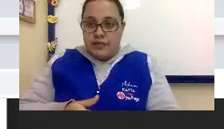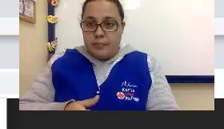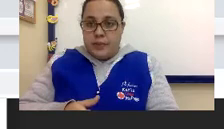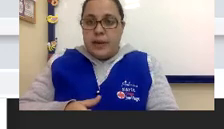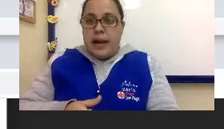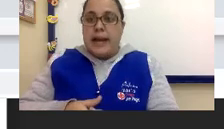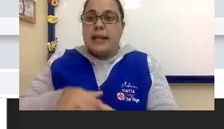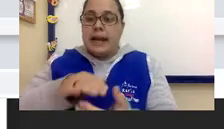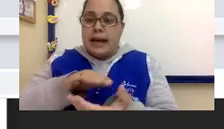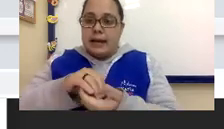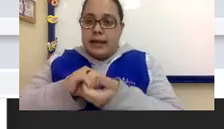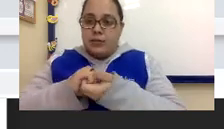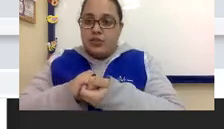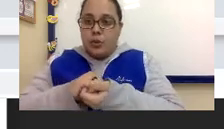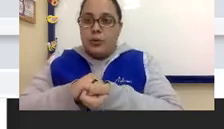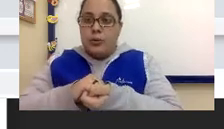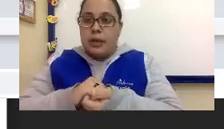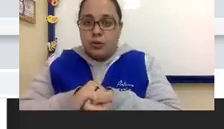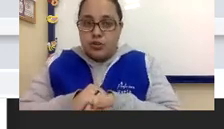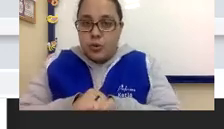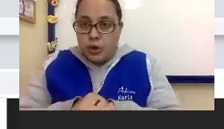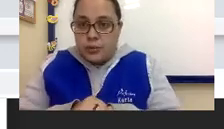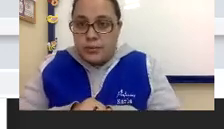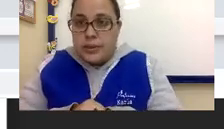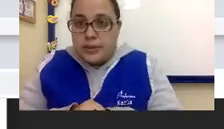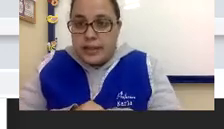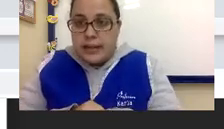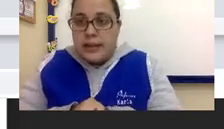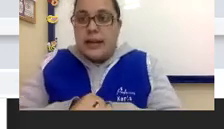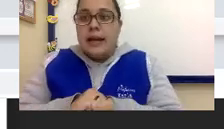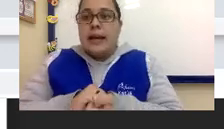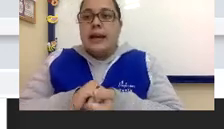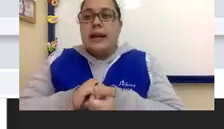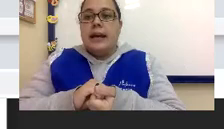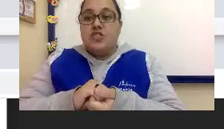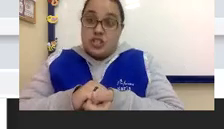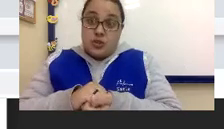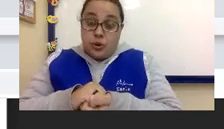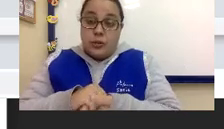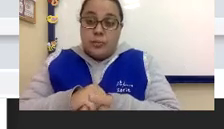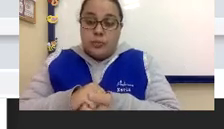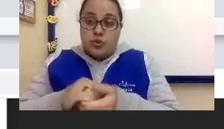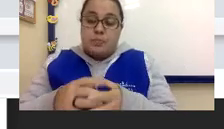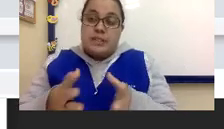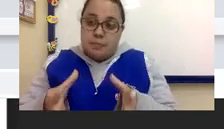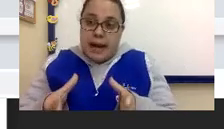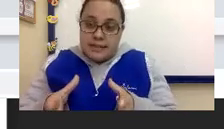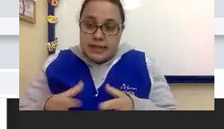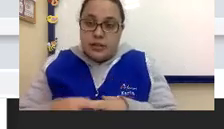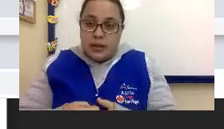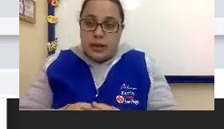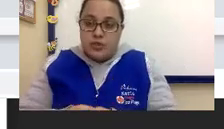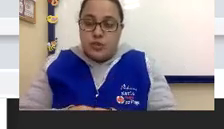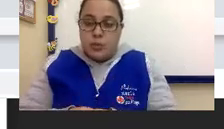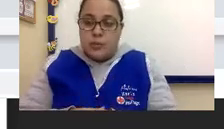que leva. Aí ele cai lá no estômago, que é o nosso órgão, né? Digestório, um dos principais